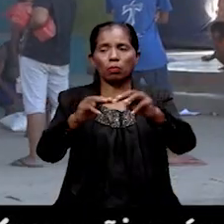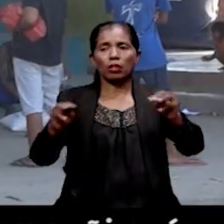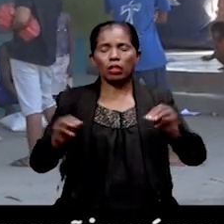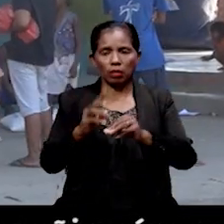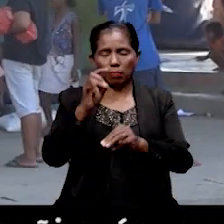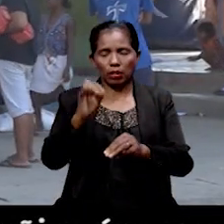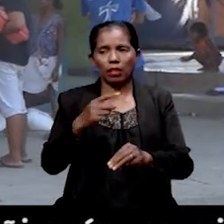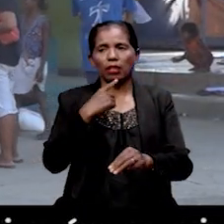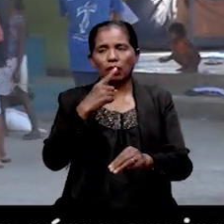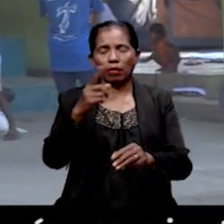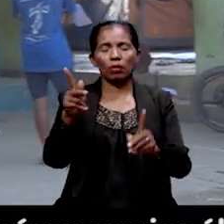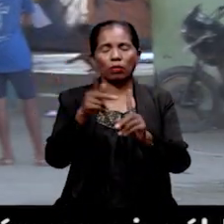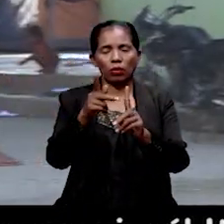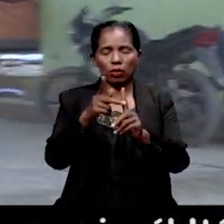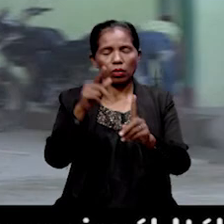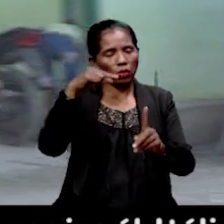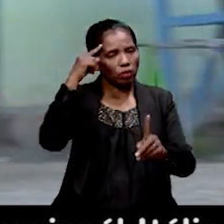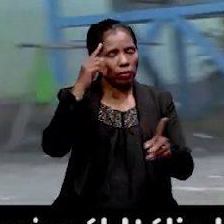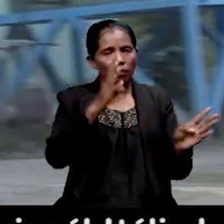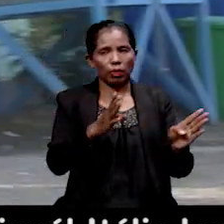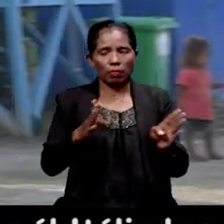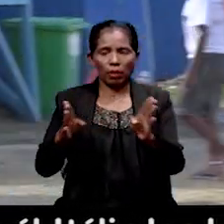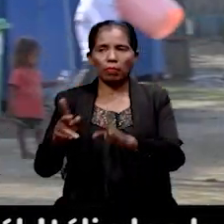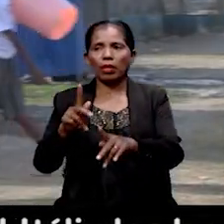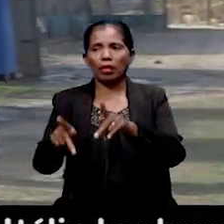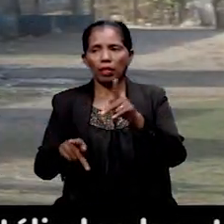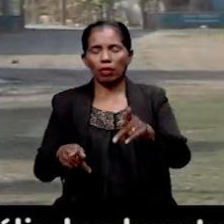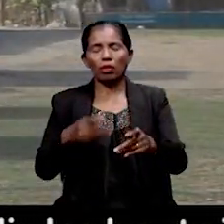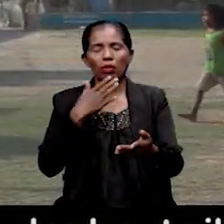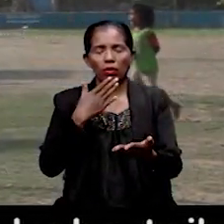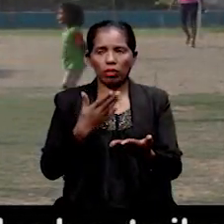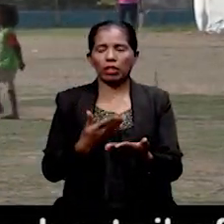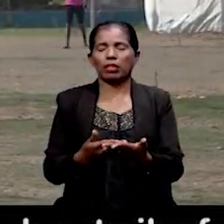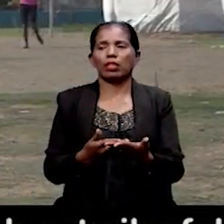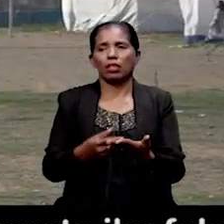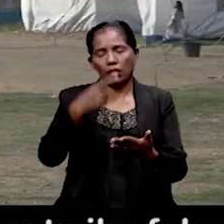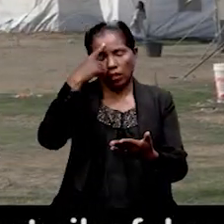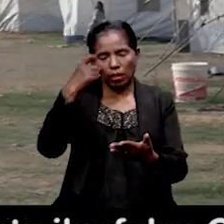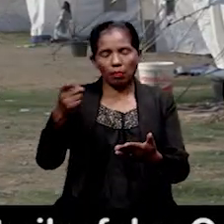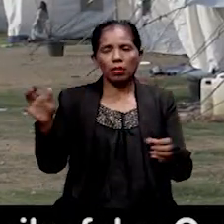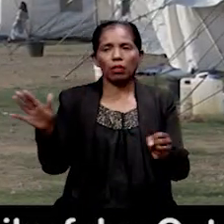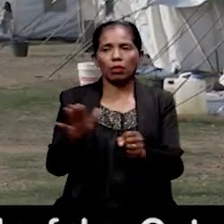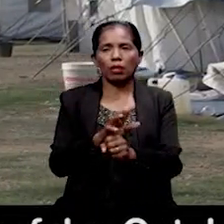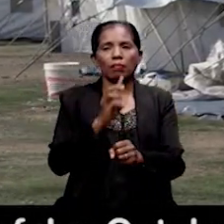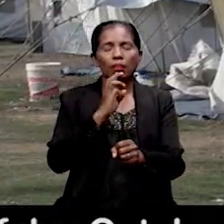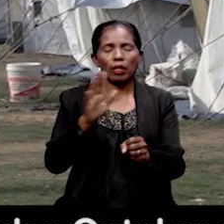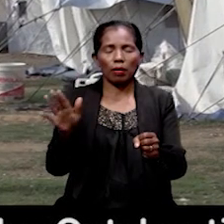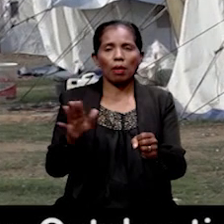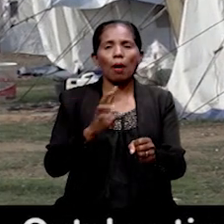garante kos nebe governo prepara ba deslocado sira ho kondisaun seguro, tamba se completa ho bemos